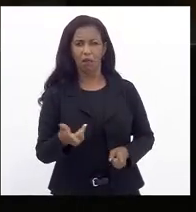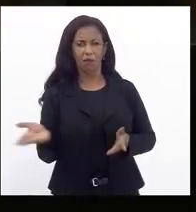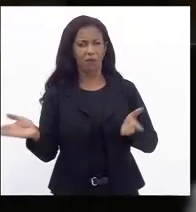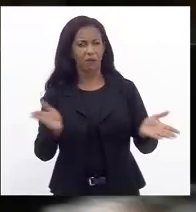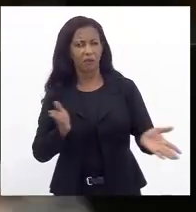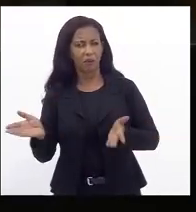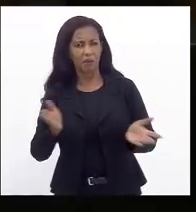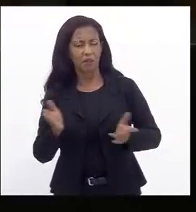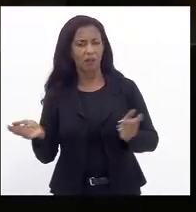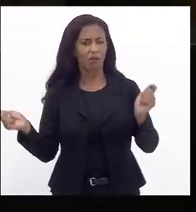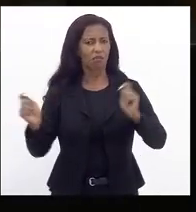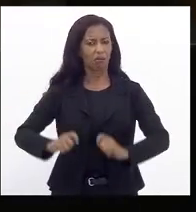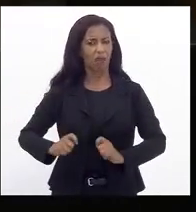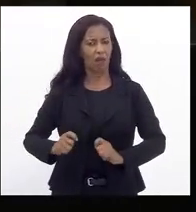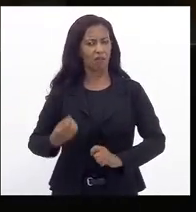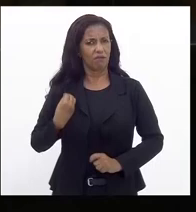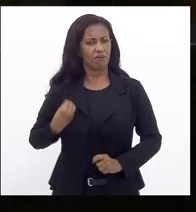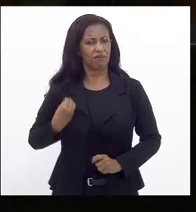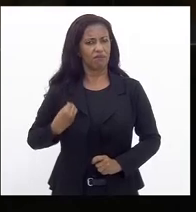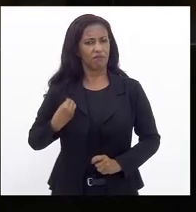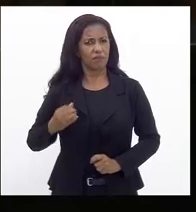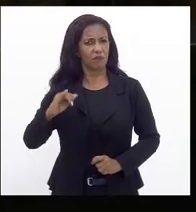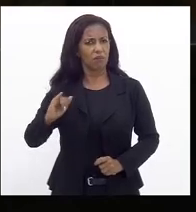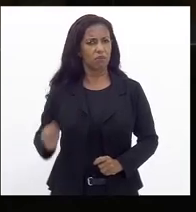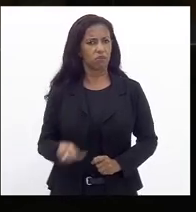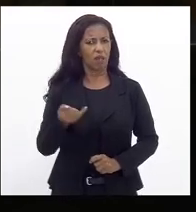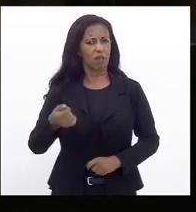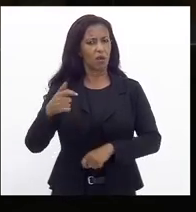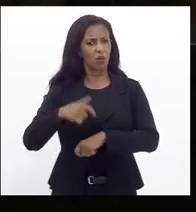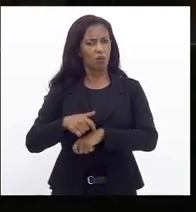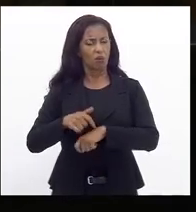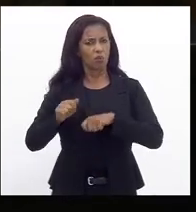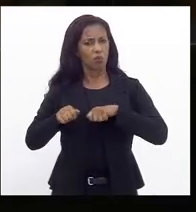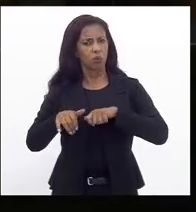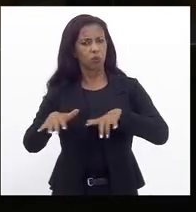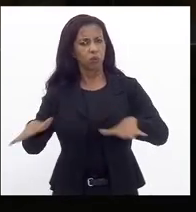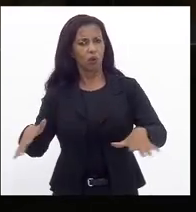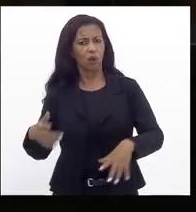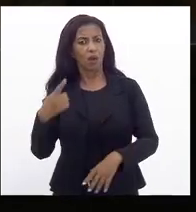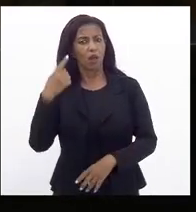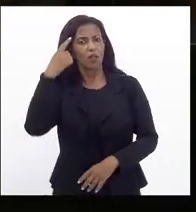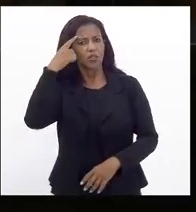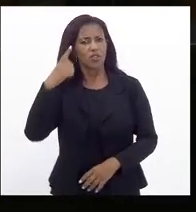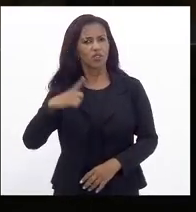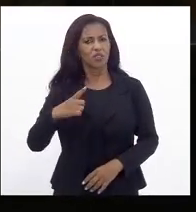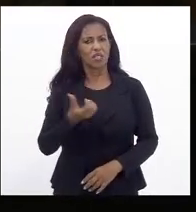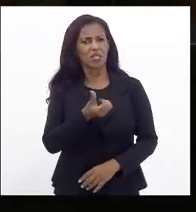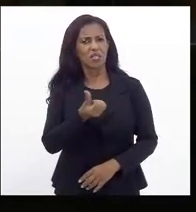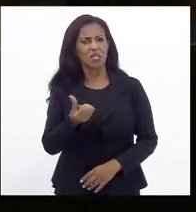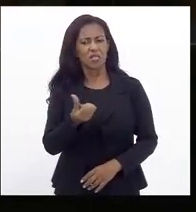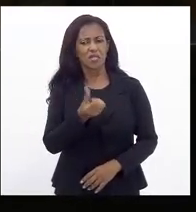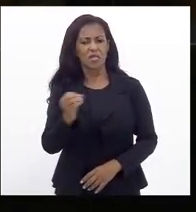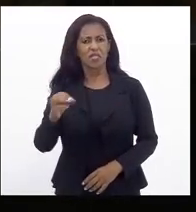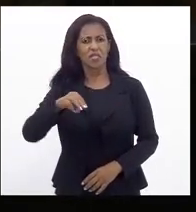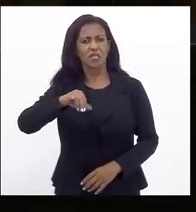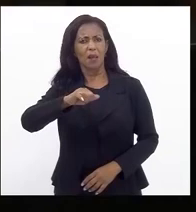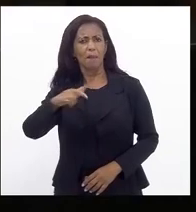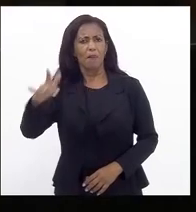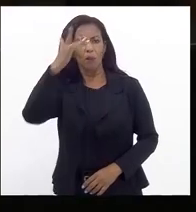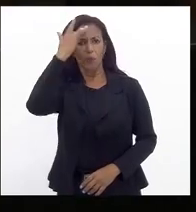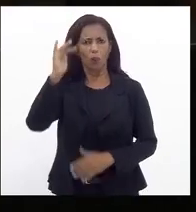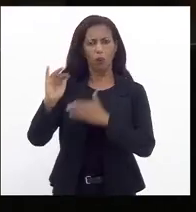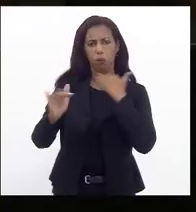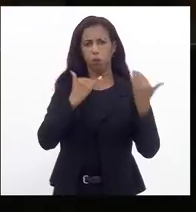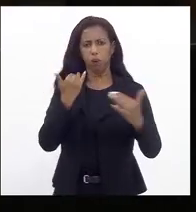inviabilização da possibilidade de sobrevivência em plena pandemia a gente tem 600 mil pessoas mortas